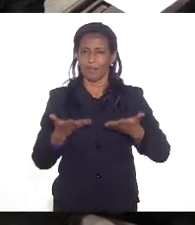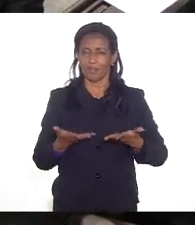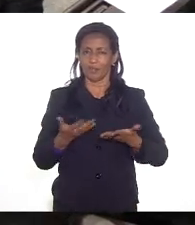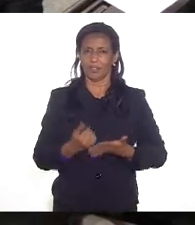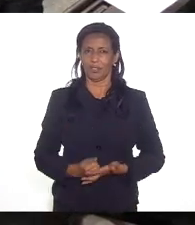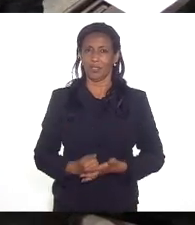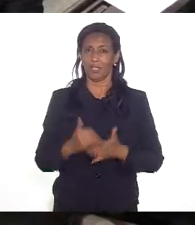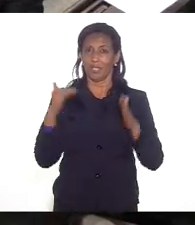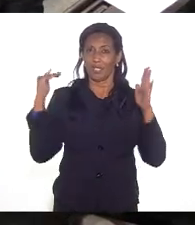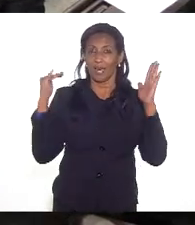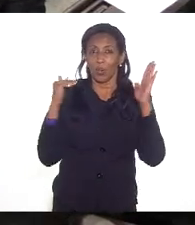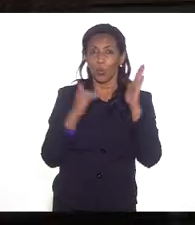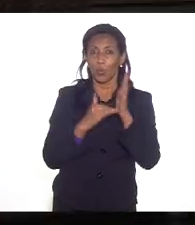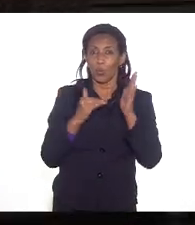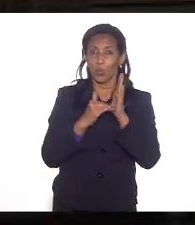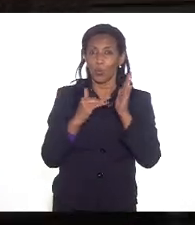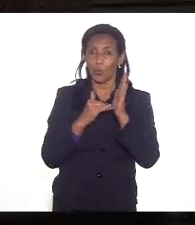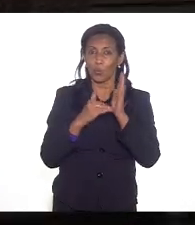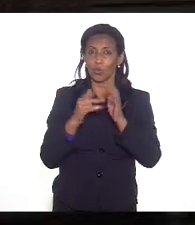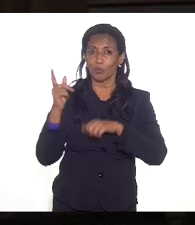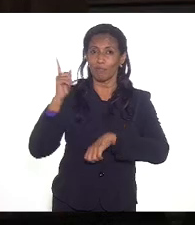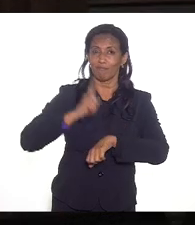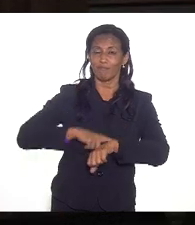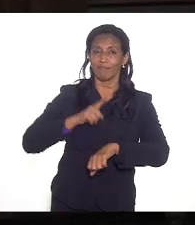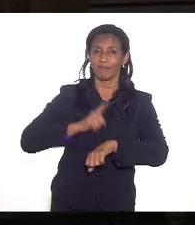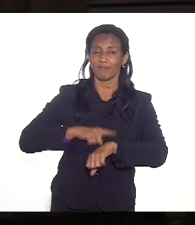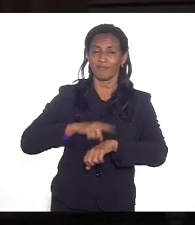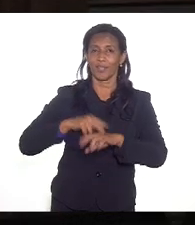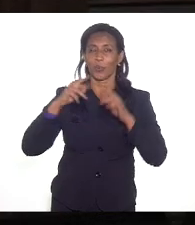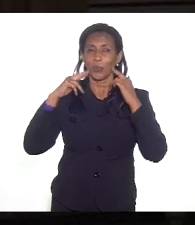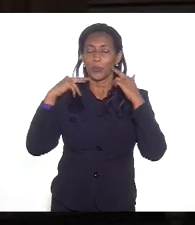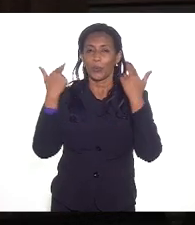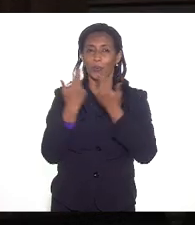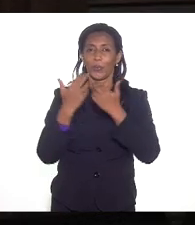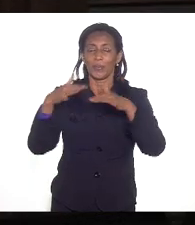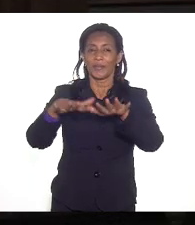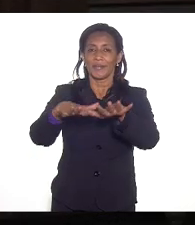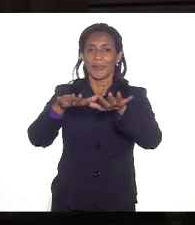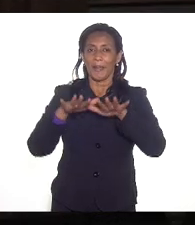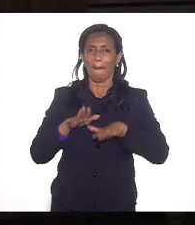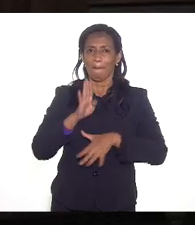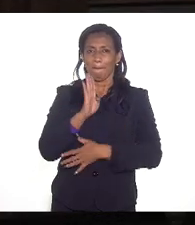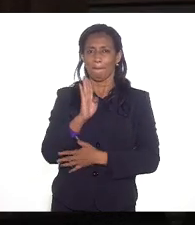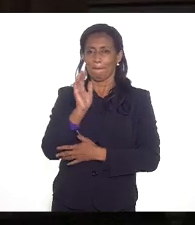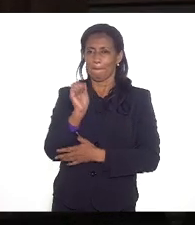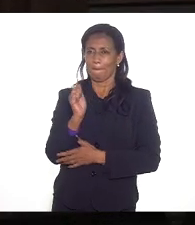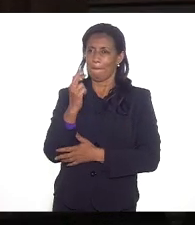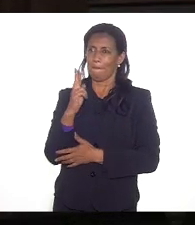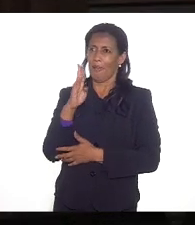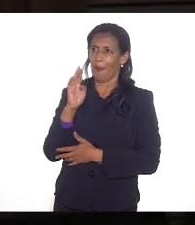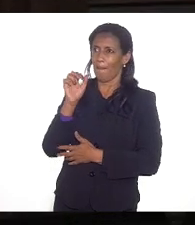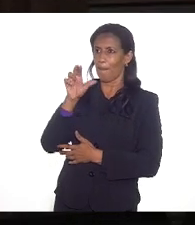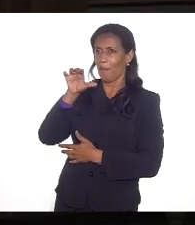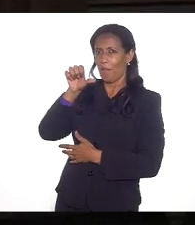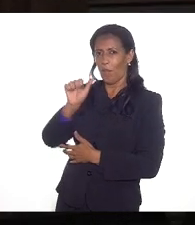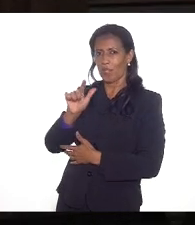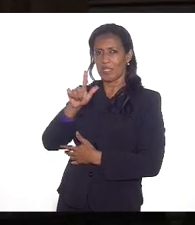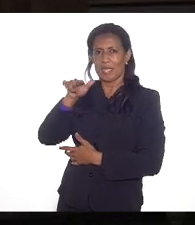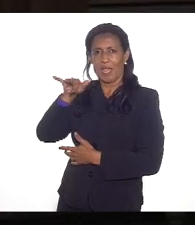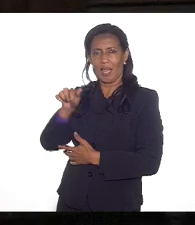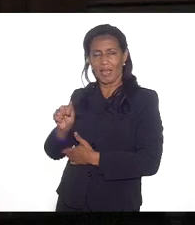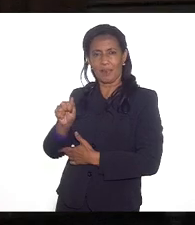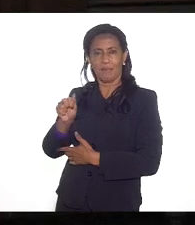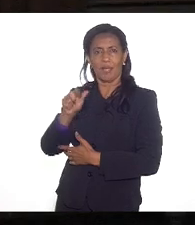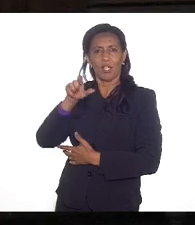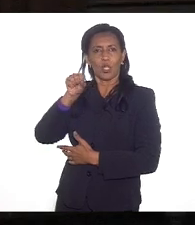na última sessão do plenário Barbosa Lima sobrinho no